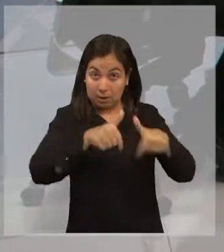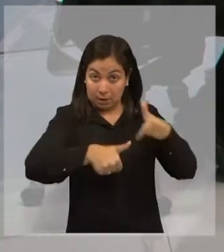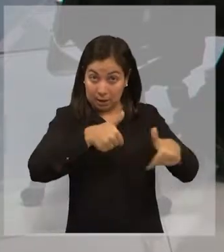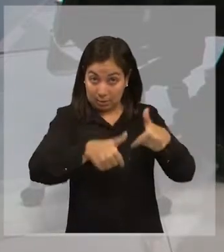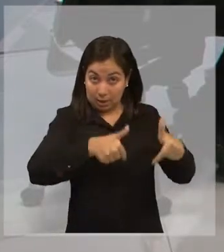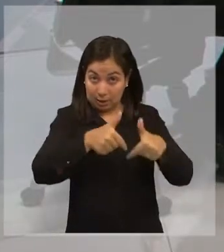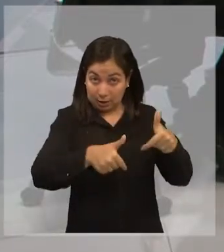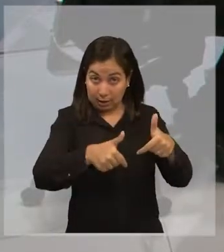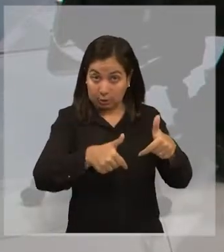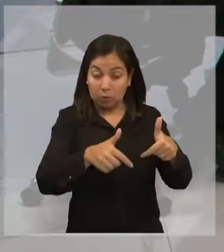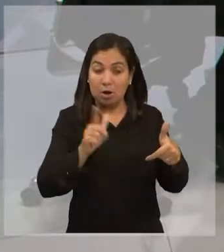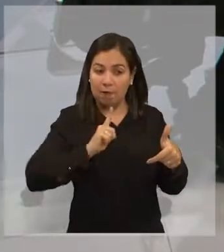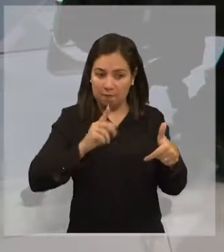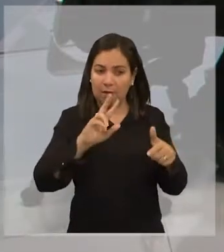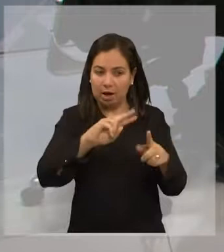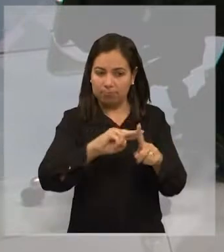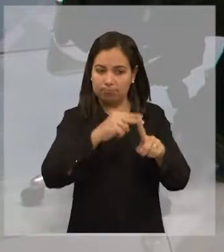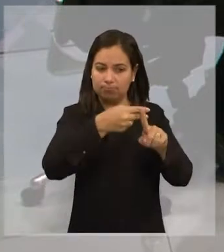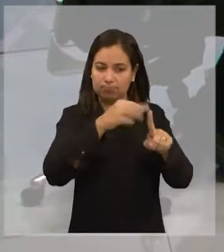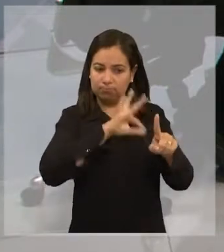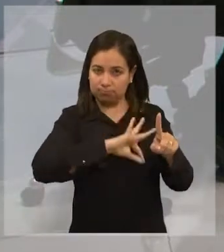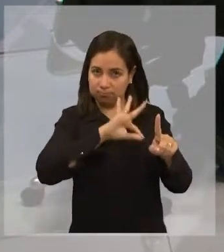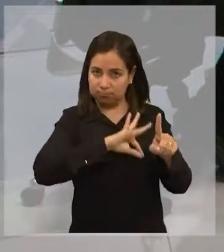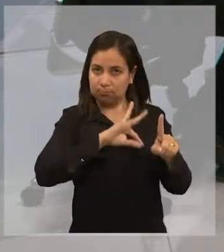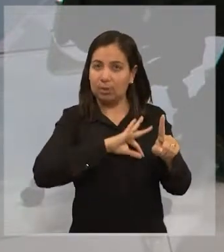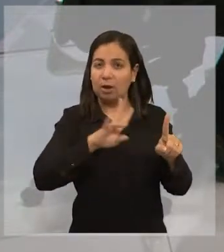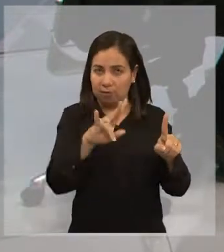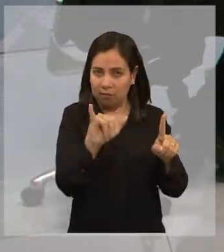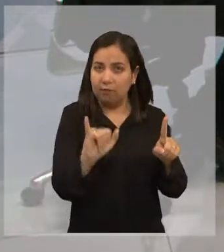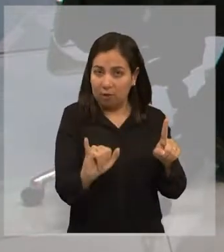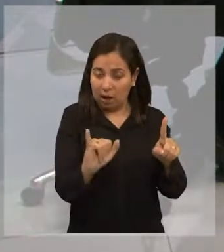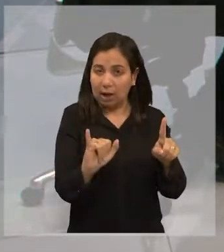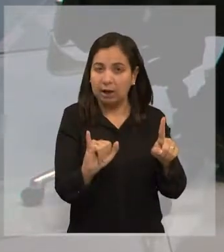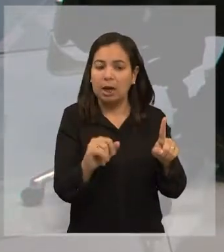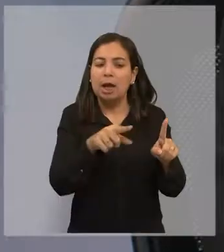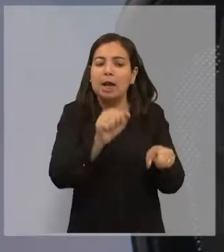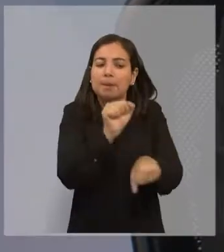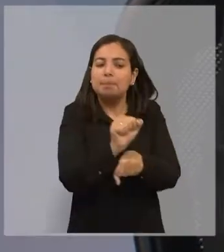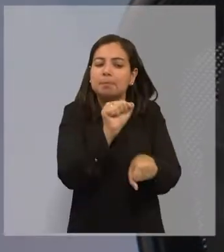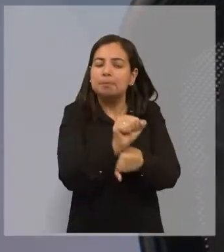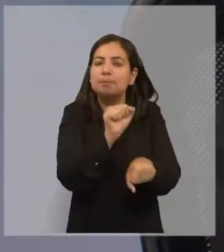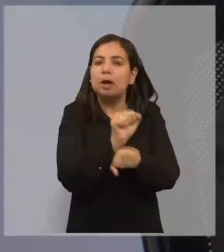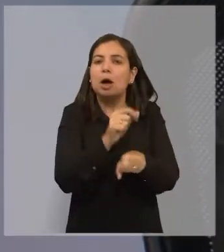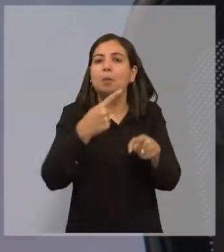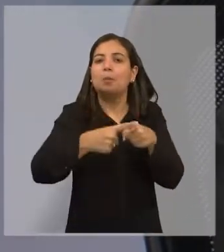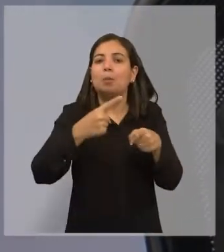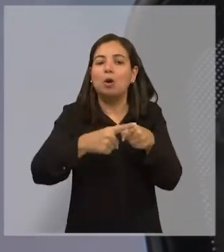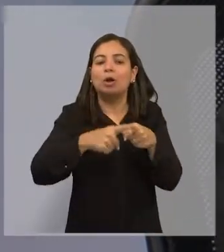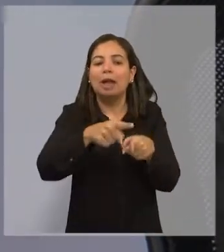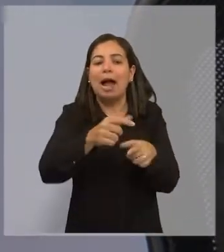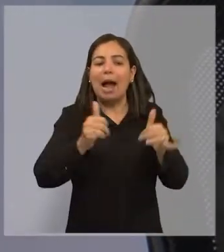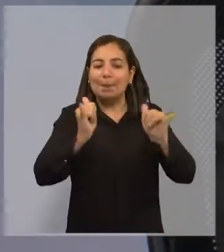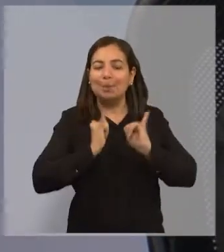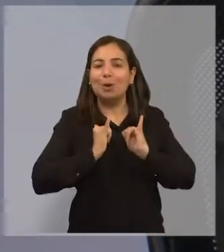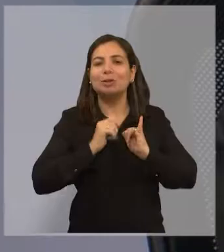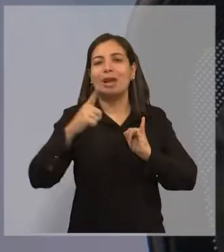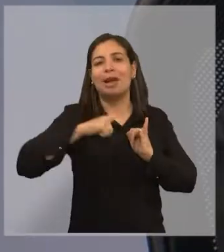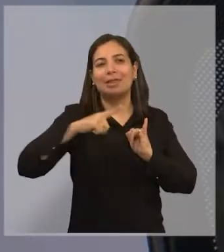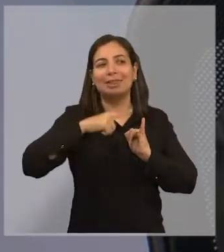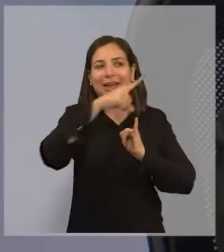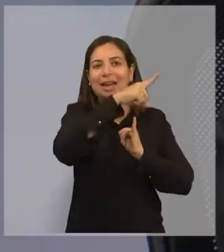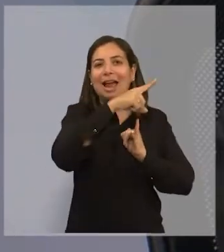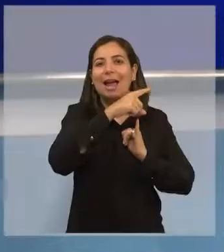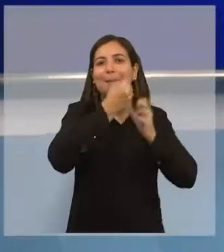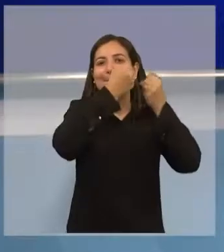vai ter X de gratificação para você permanecer, para retardar o pedido de aposentadoria, para não sobrecarregar ainda mais